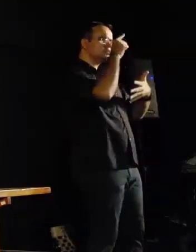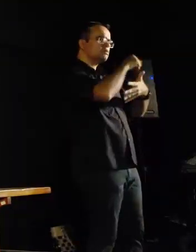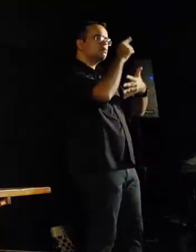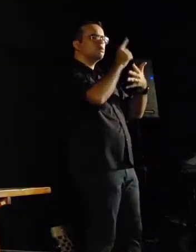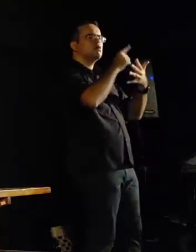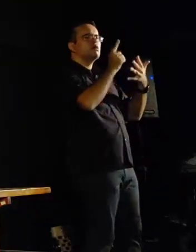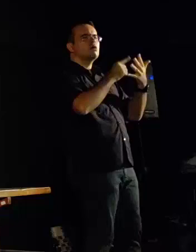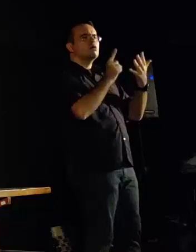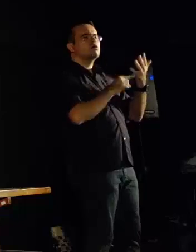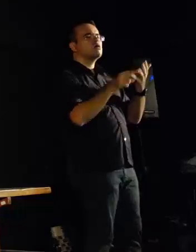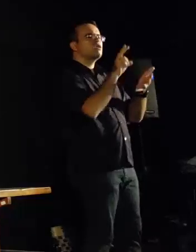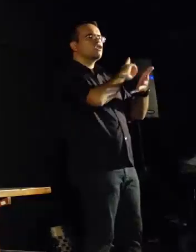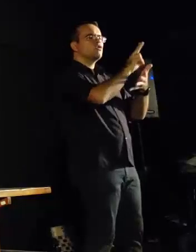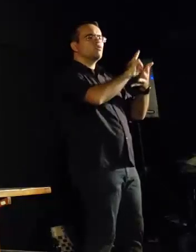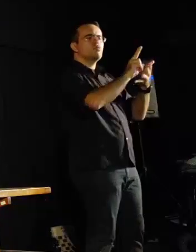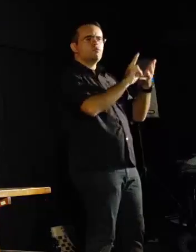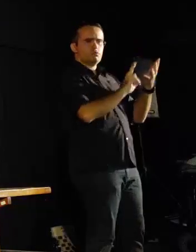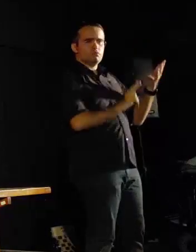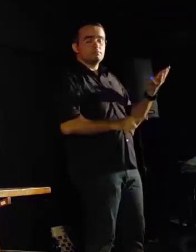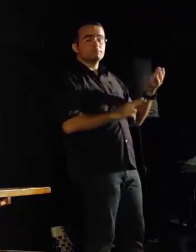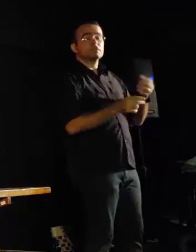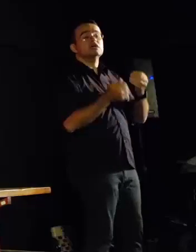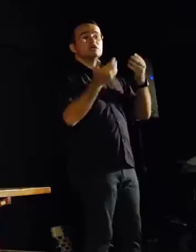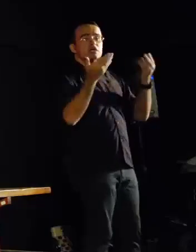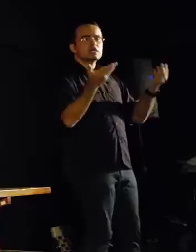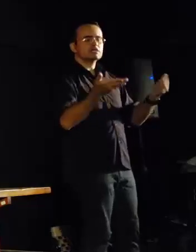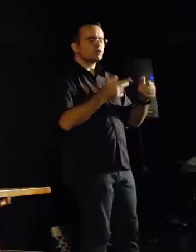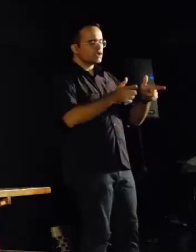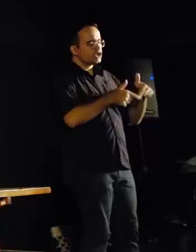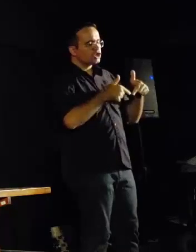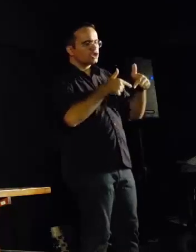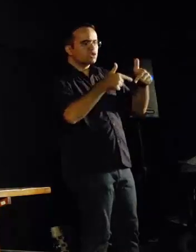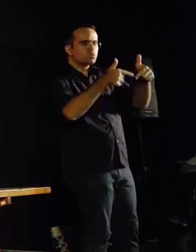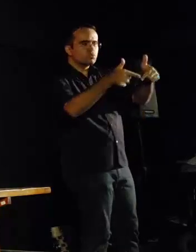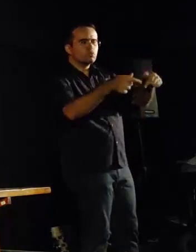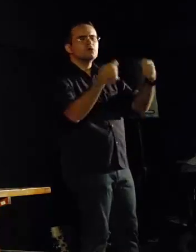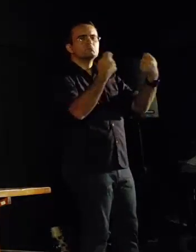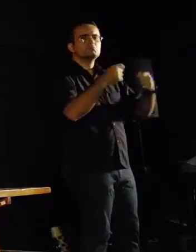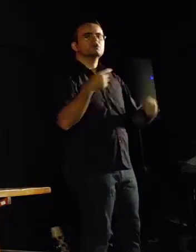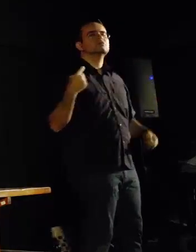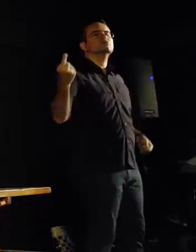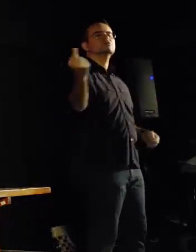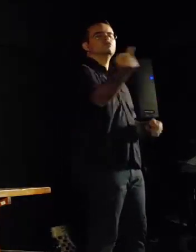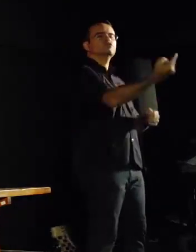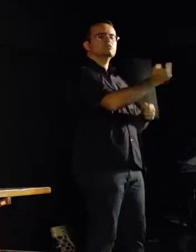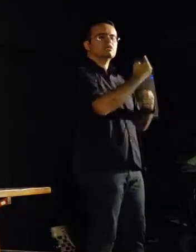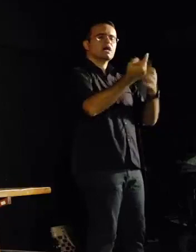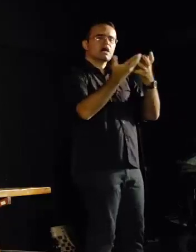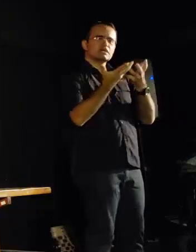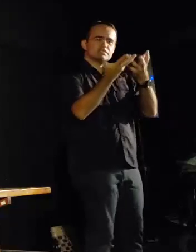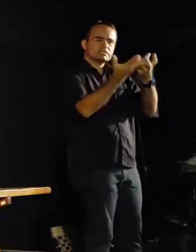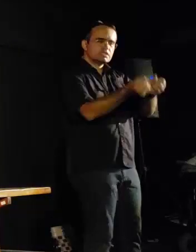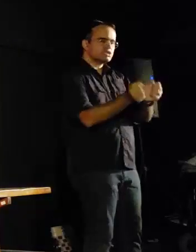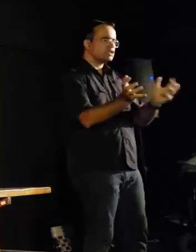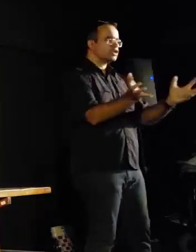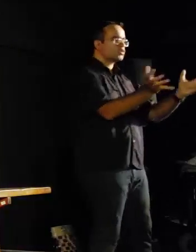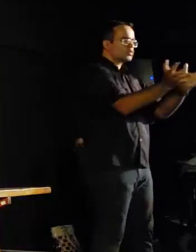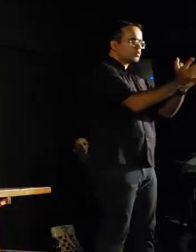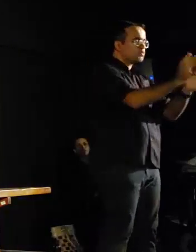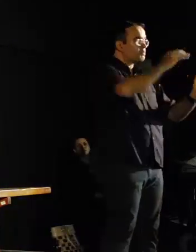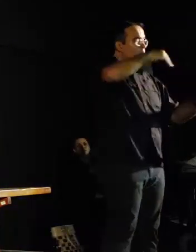essas lutas, das quais que são assumidas pelos setores historicamente